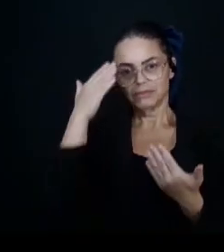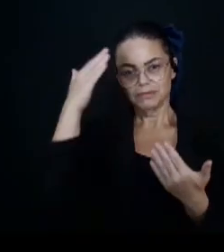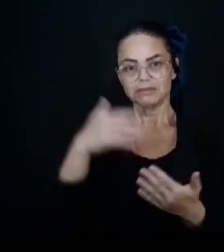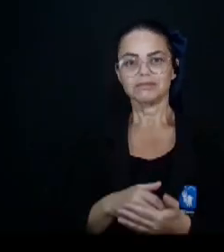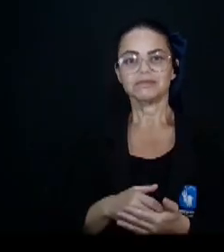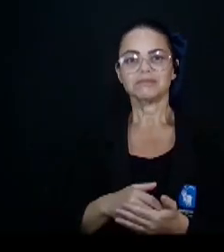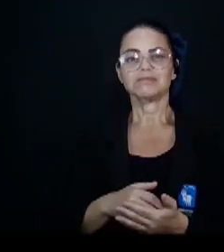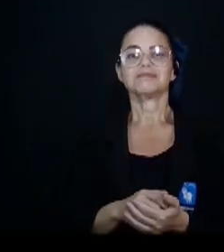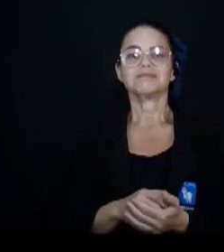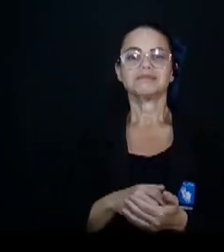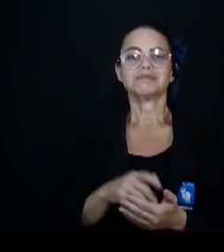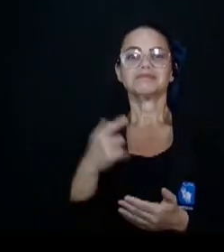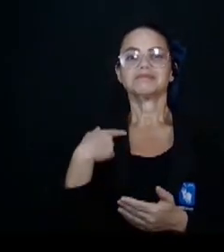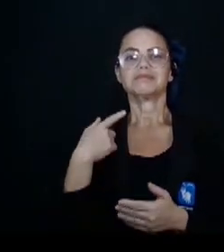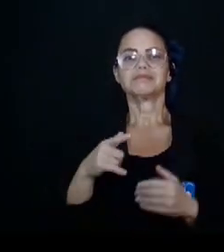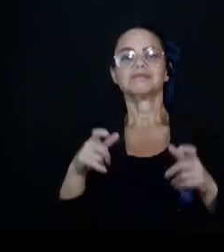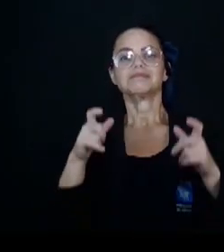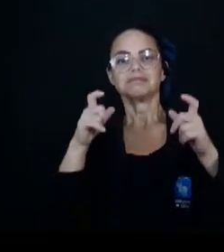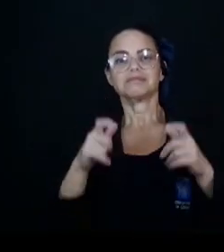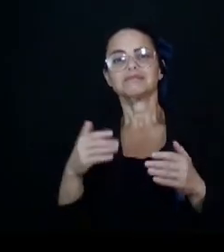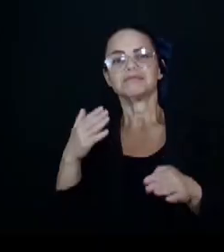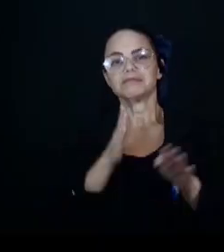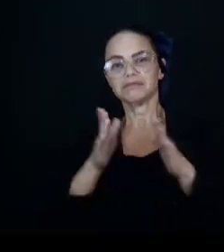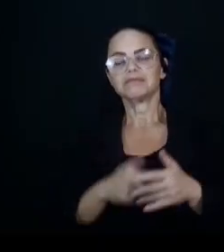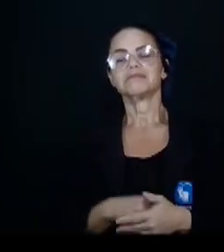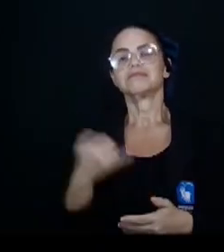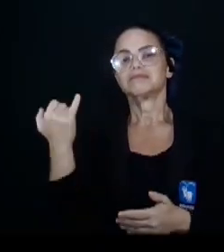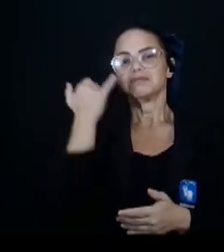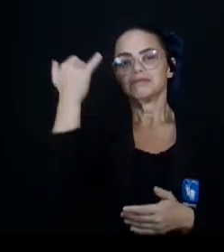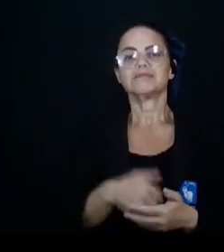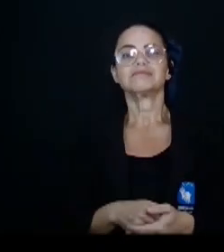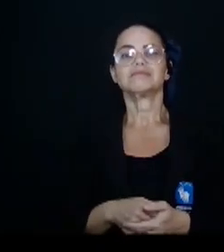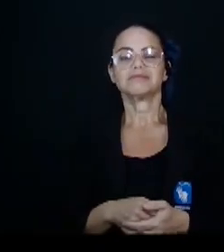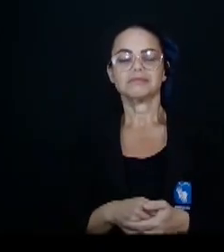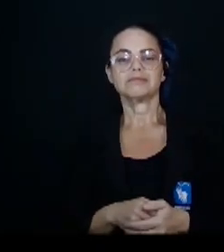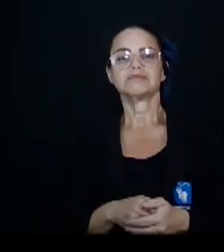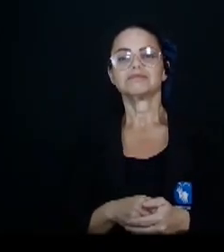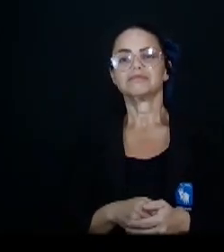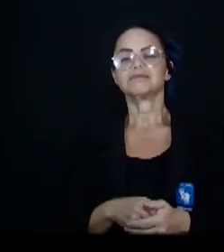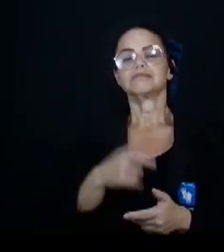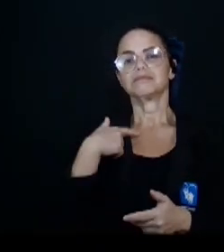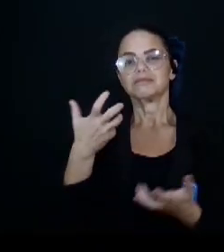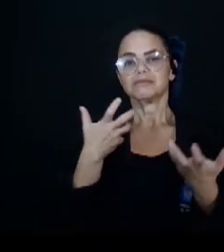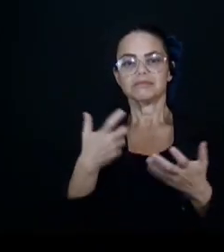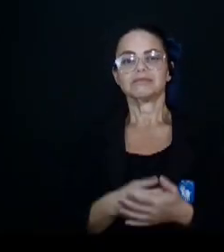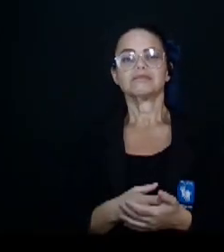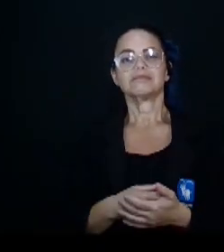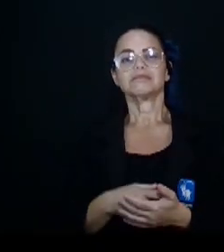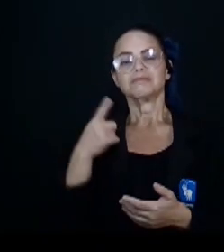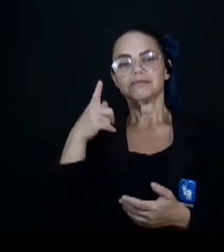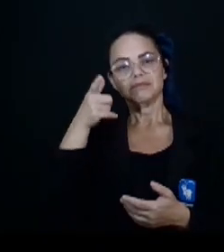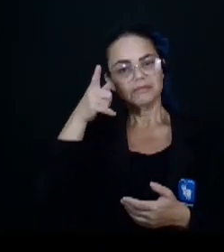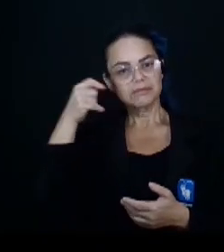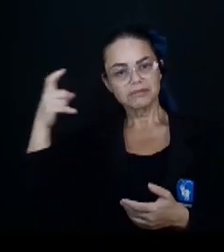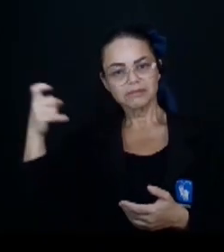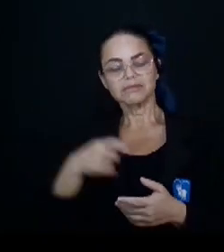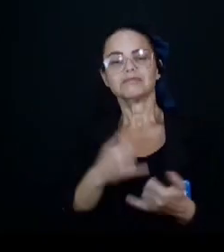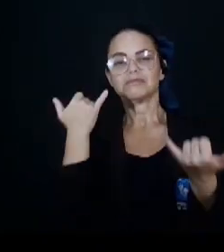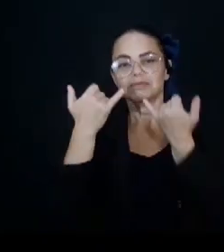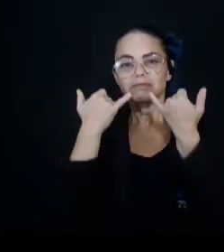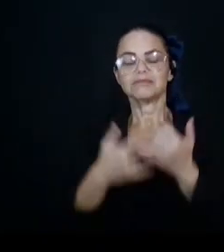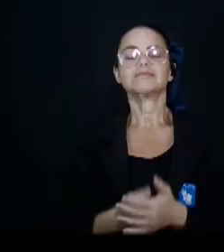esse espaço, tá? É muito importante. Então, caso alguém tenha mais interesse de saber informações, a gente tem